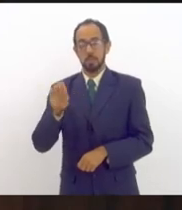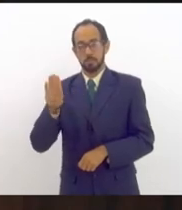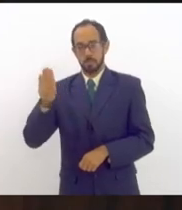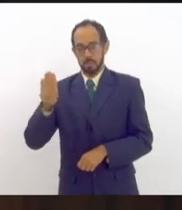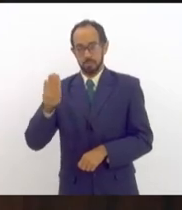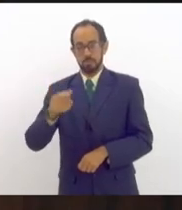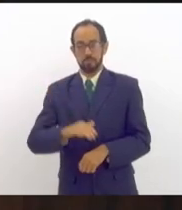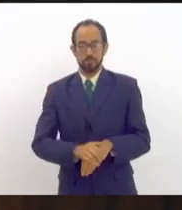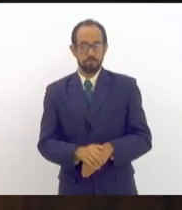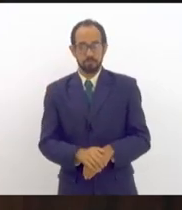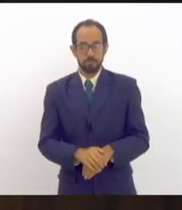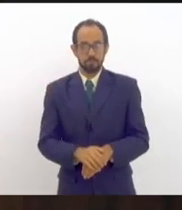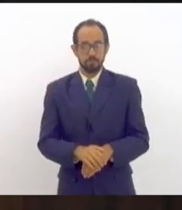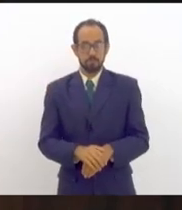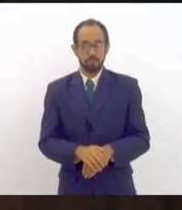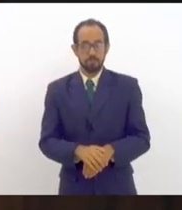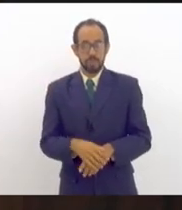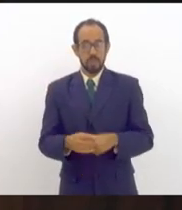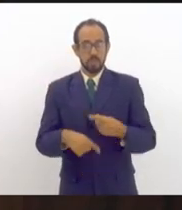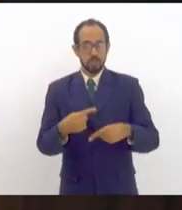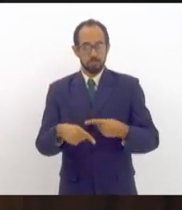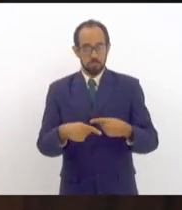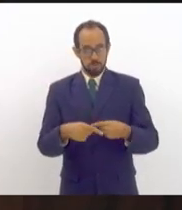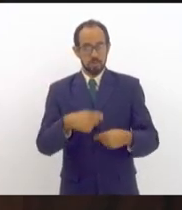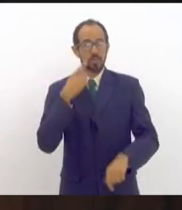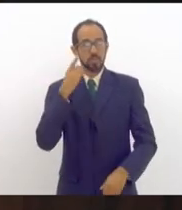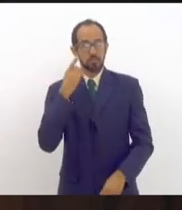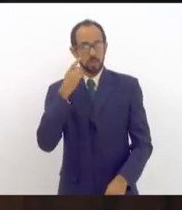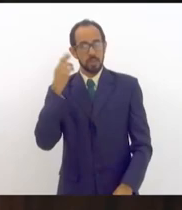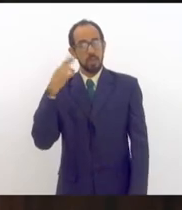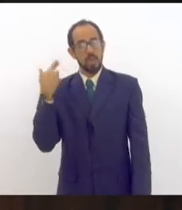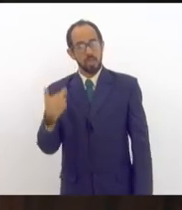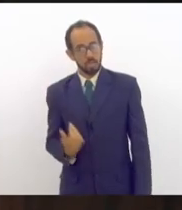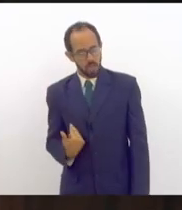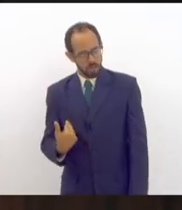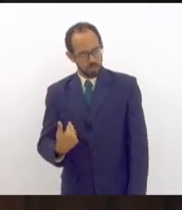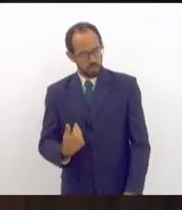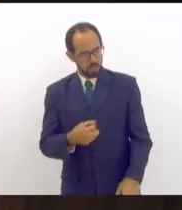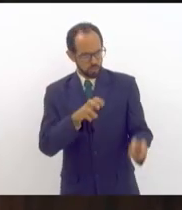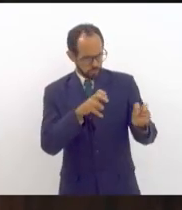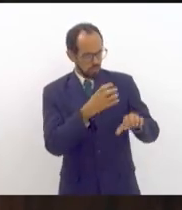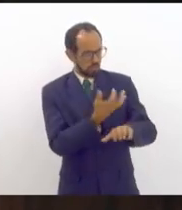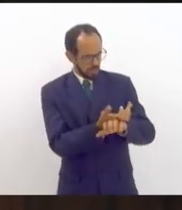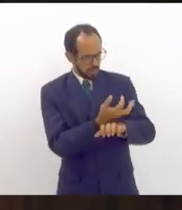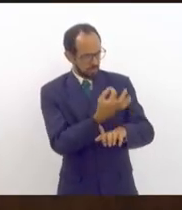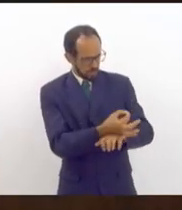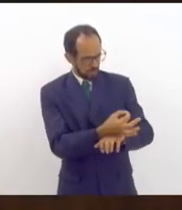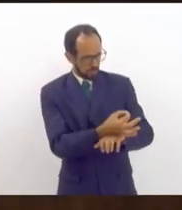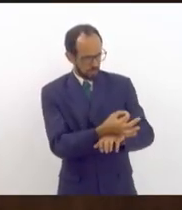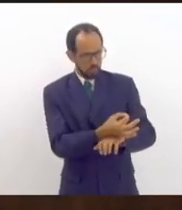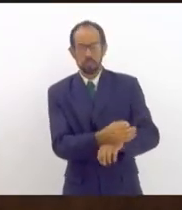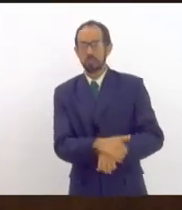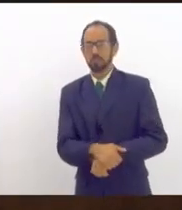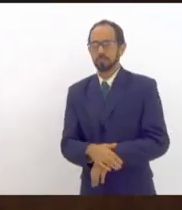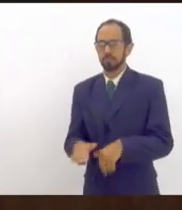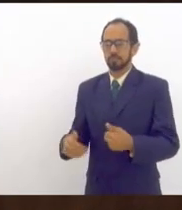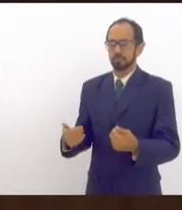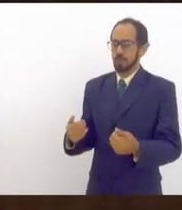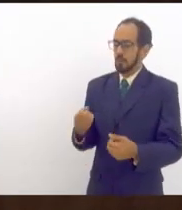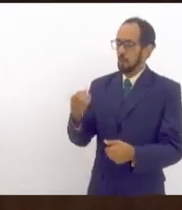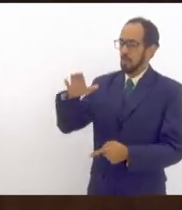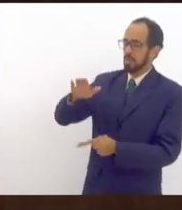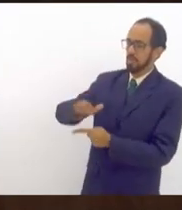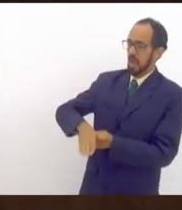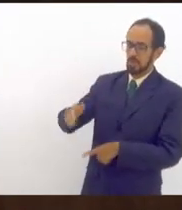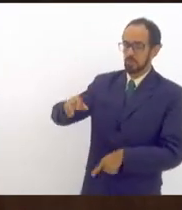então adoni Balbi logo em seguida deputada Renata que é sobre a matéria né queria enfim Boa tarde